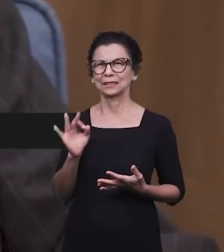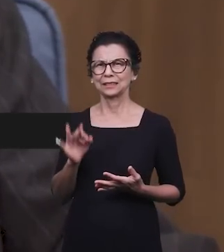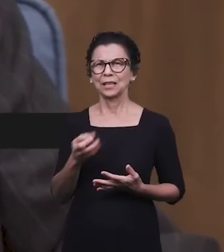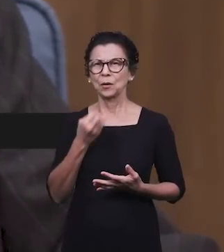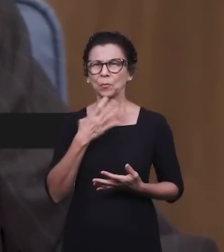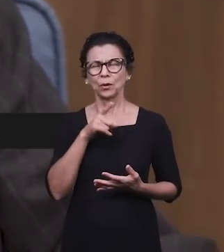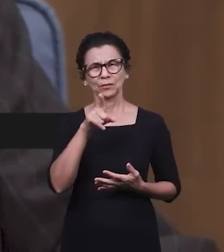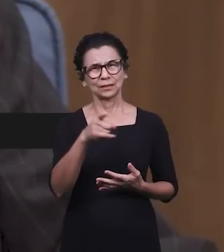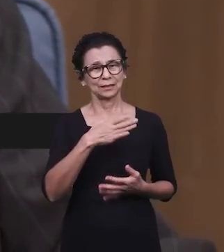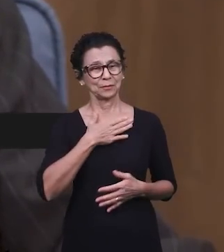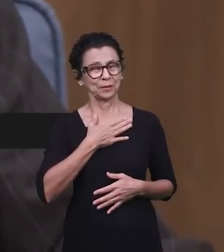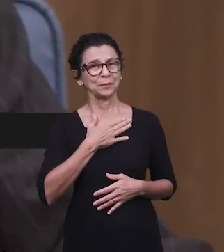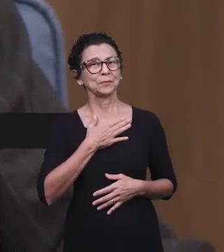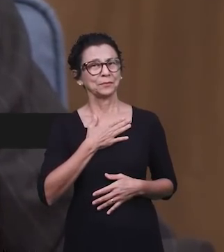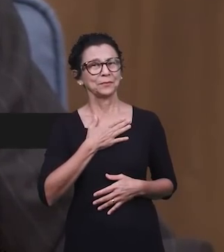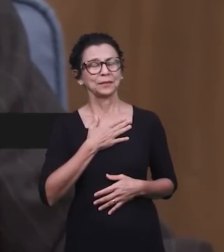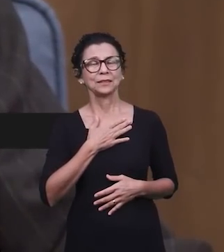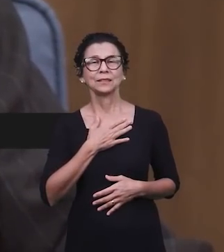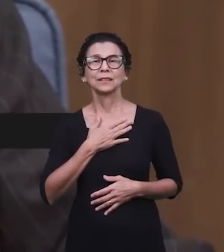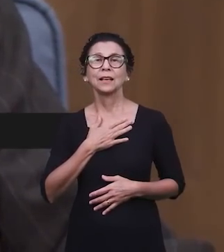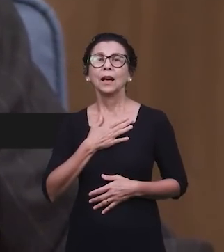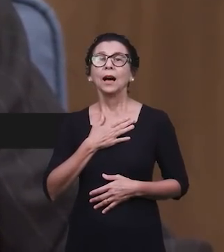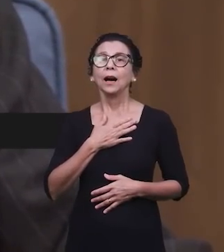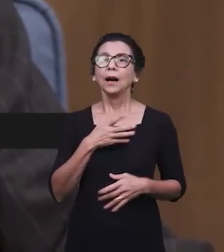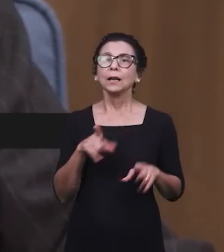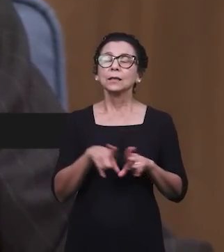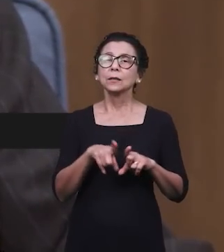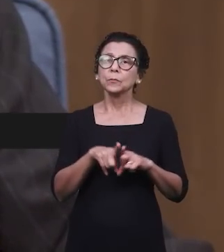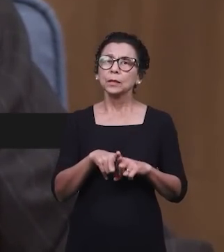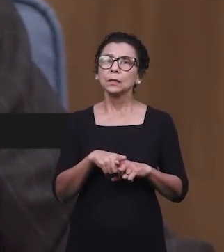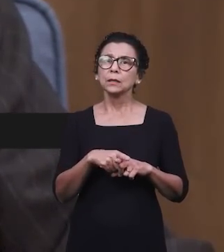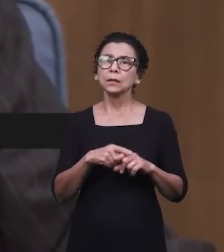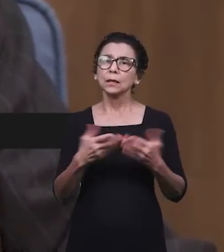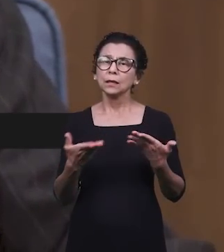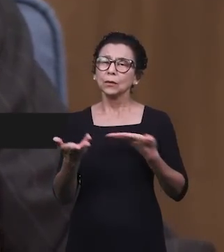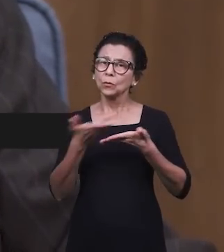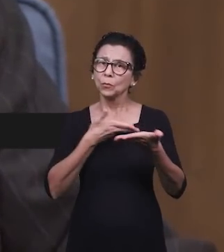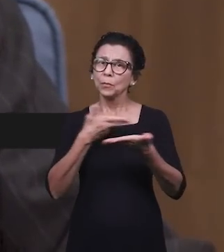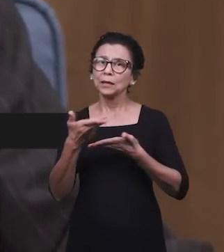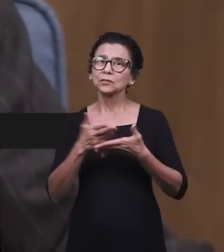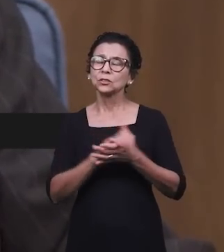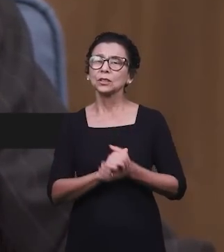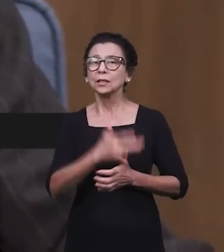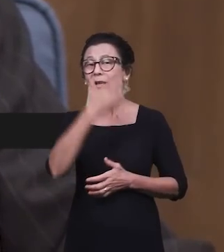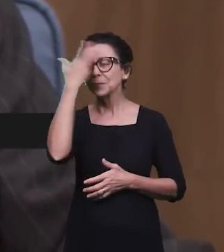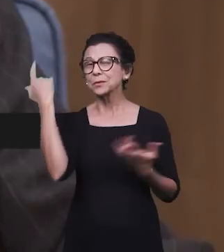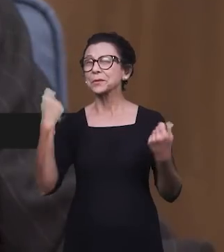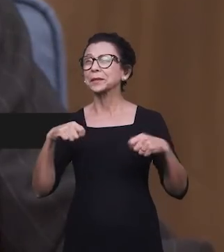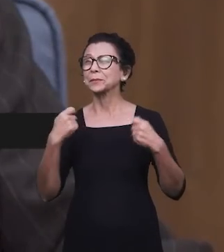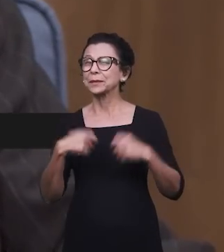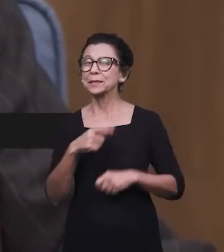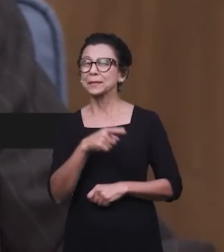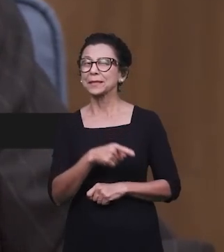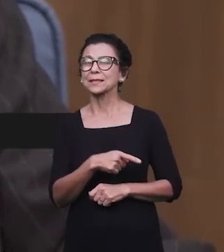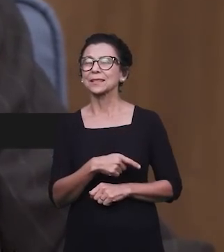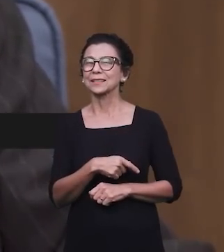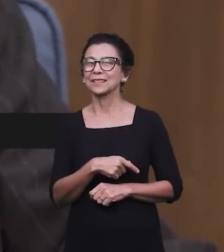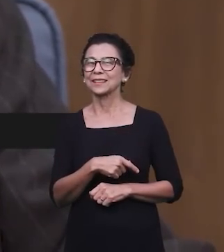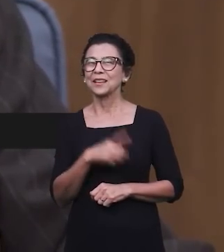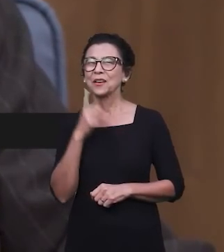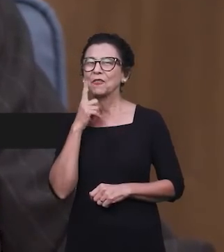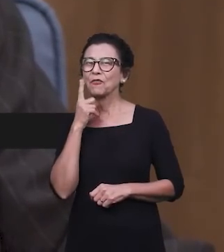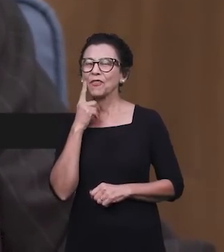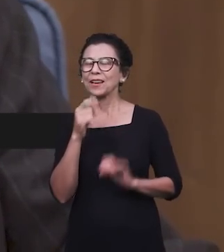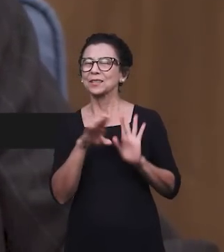bom para você, foi para mim, e você pode compartilhar com alguém. Quem que você acha que precisava saber disso tudo? Compartilhe com o